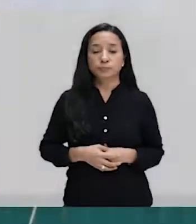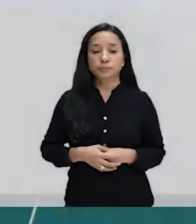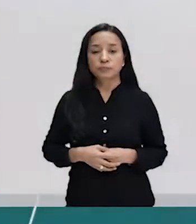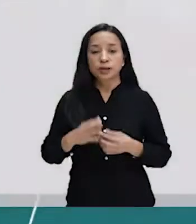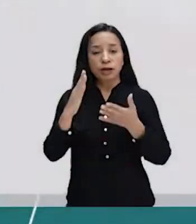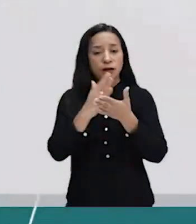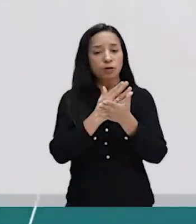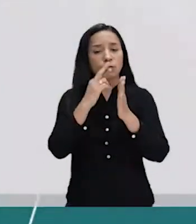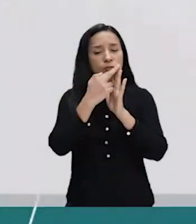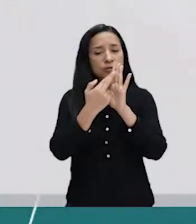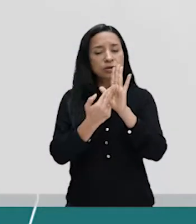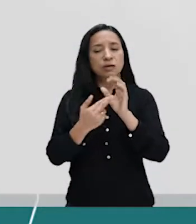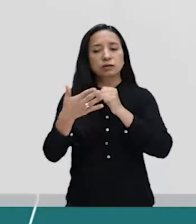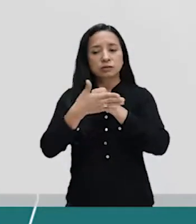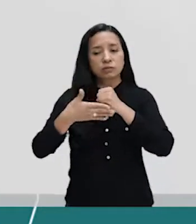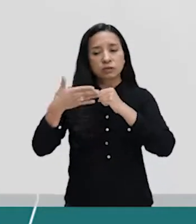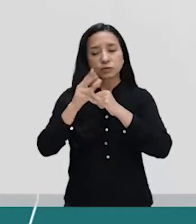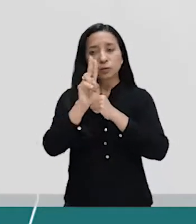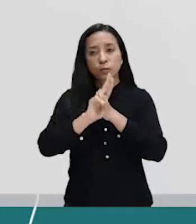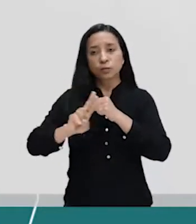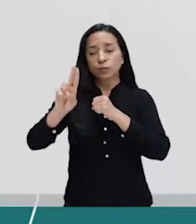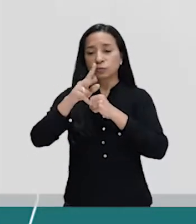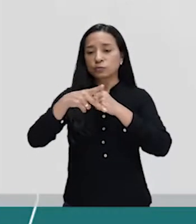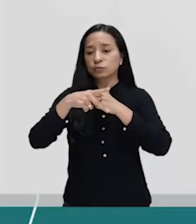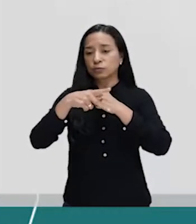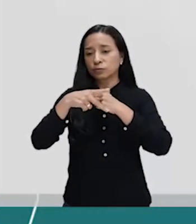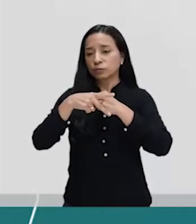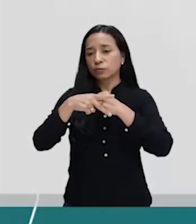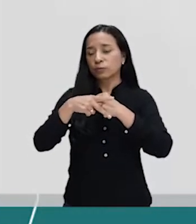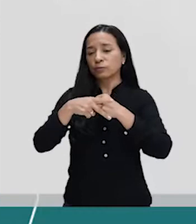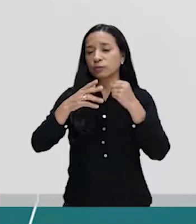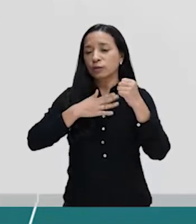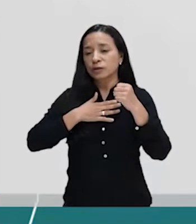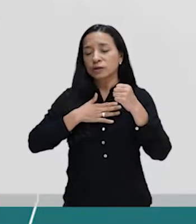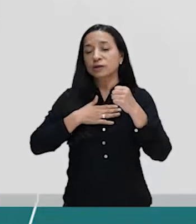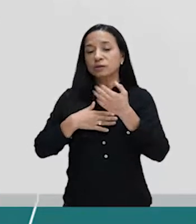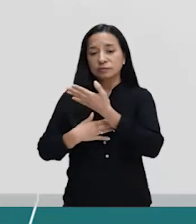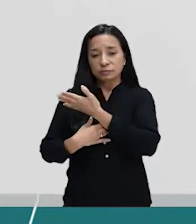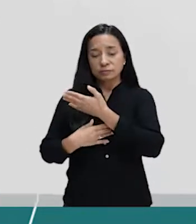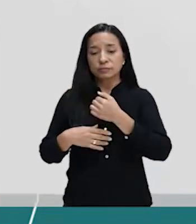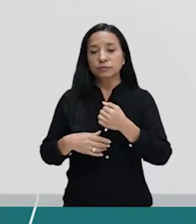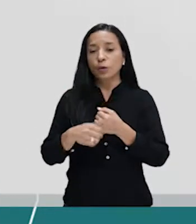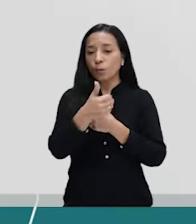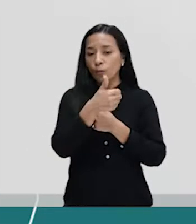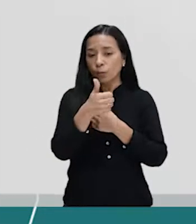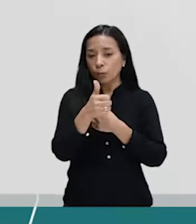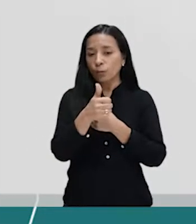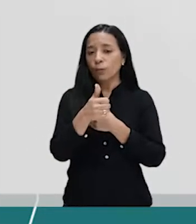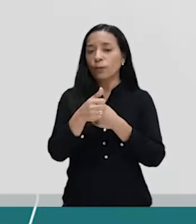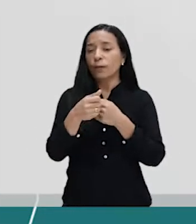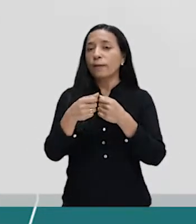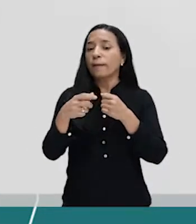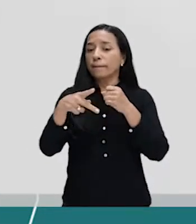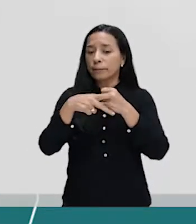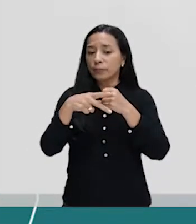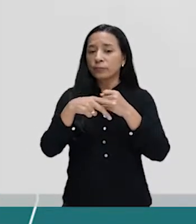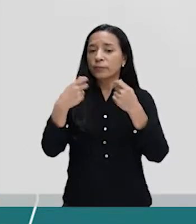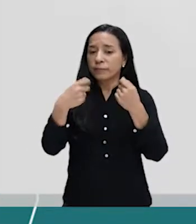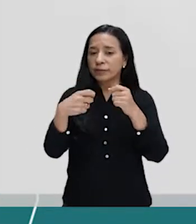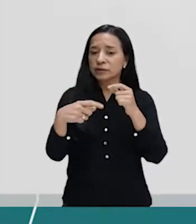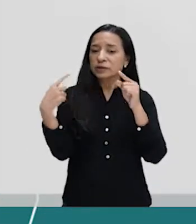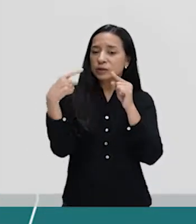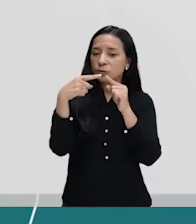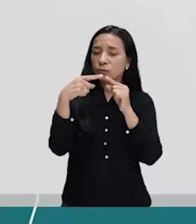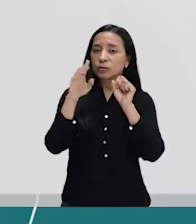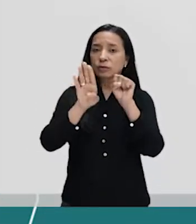Algumas regras básicas para o uso dos pronomes possessivos são: o pronome deve concordar com o substantivo mais próximo.